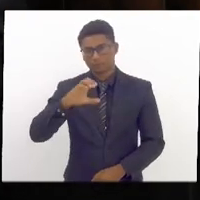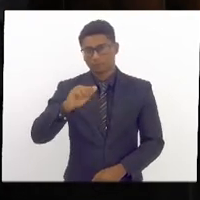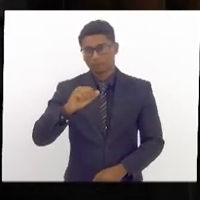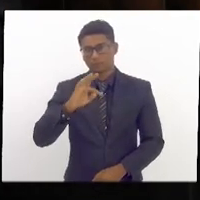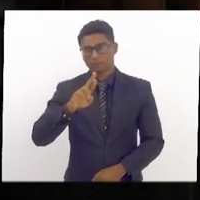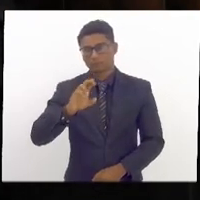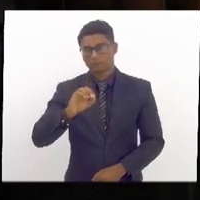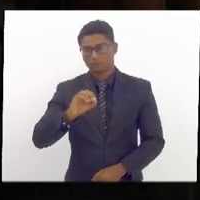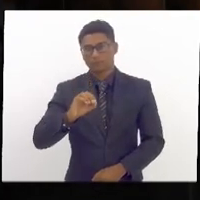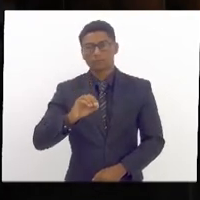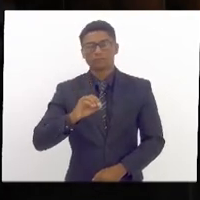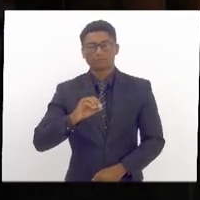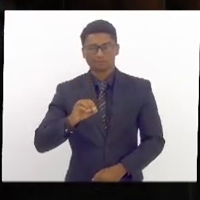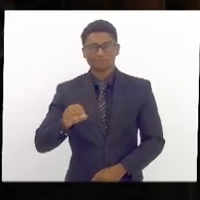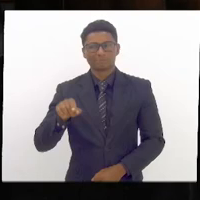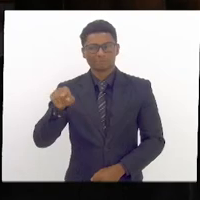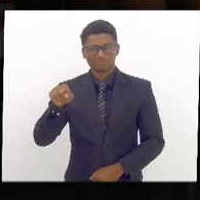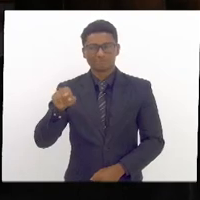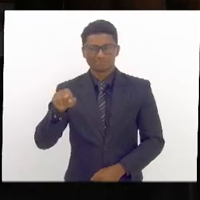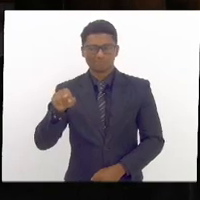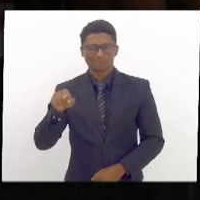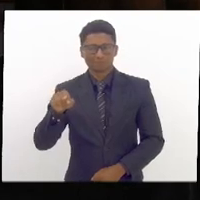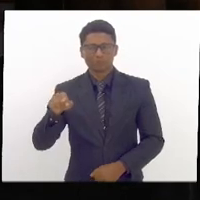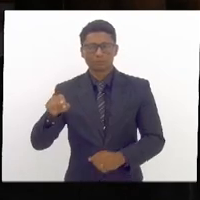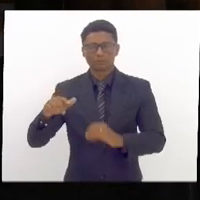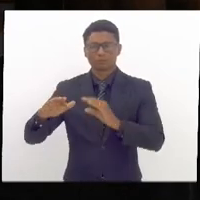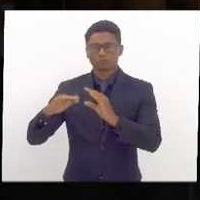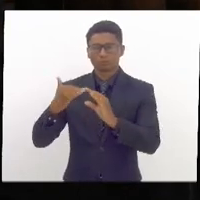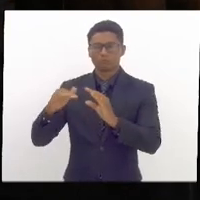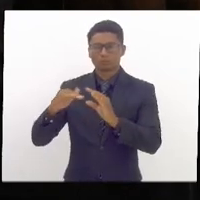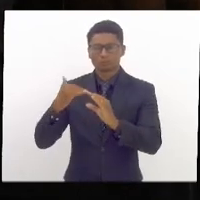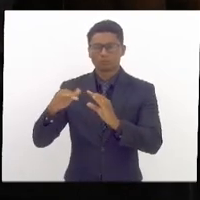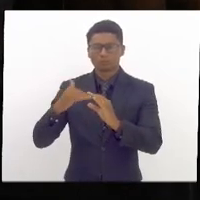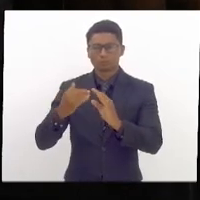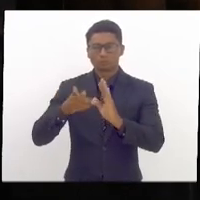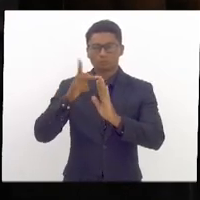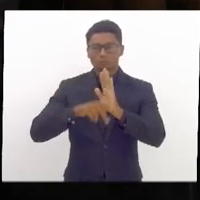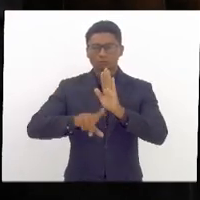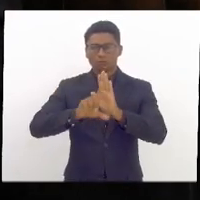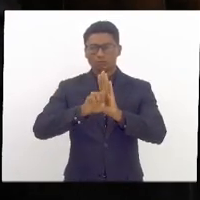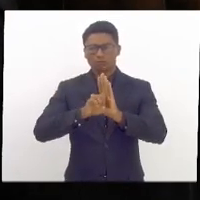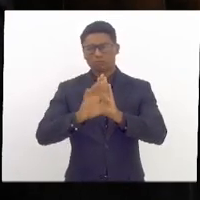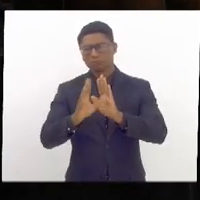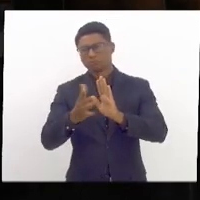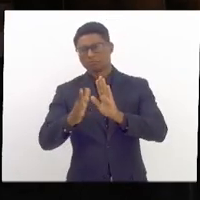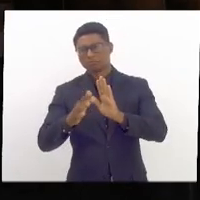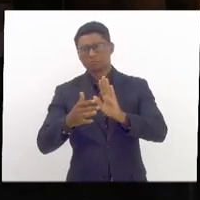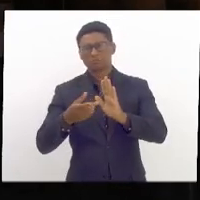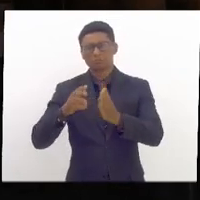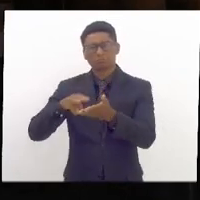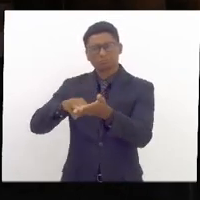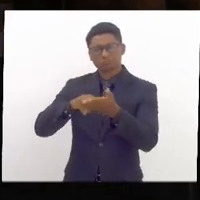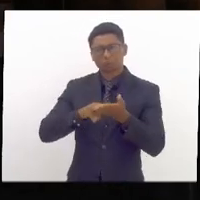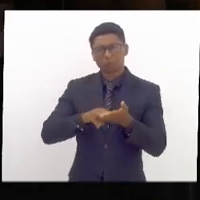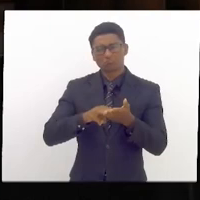como pacote de maldades, né, em que ele, de uma só vez, em 4, 5 ou 6 mensagens,